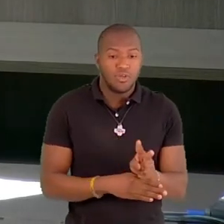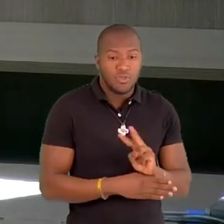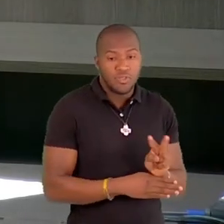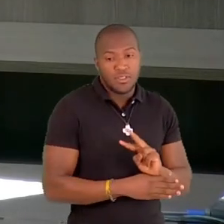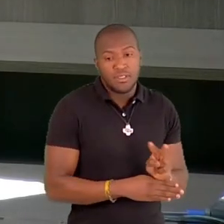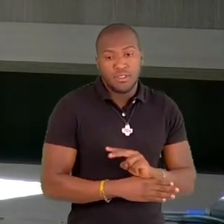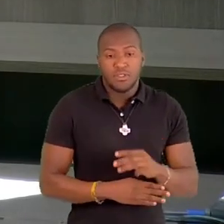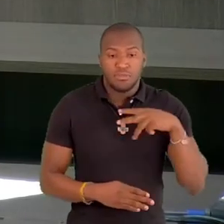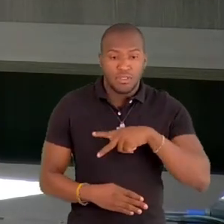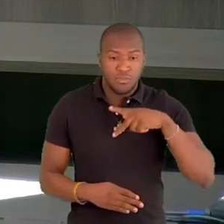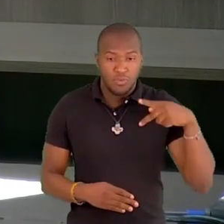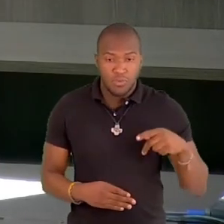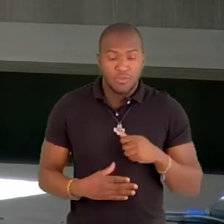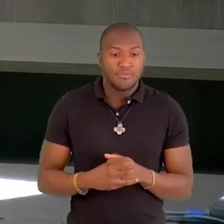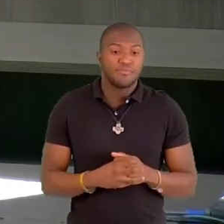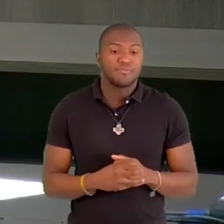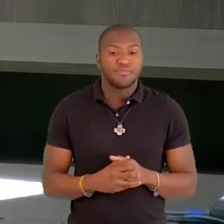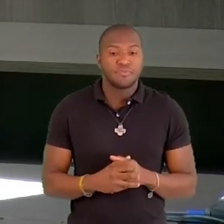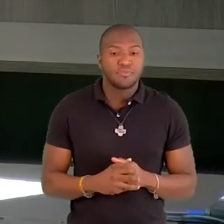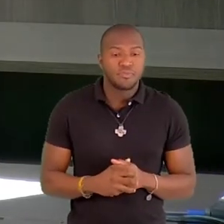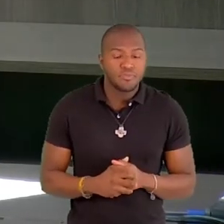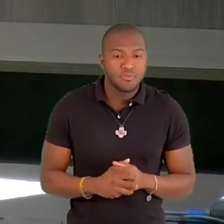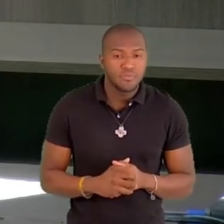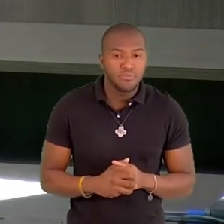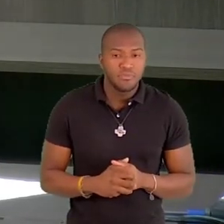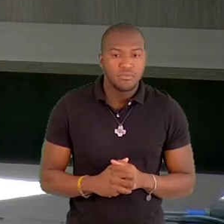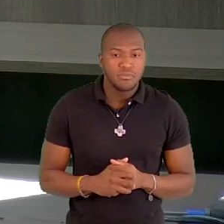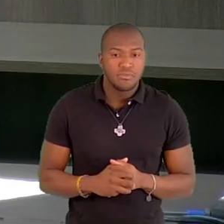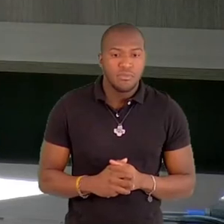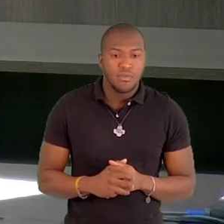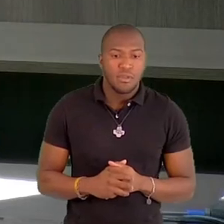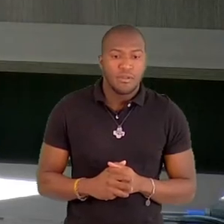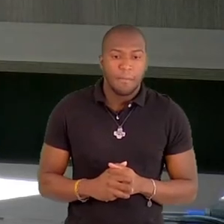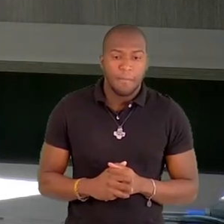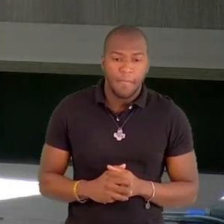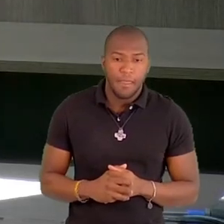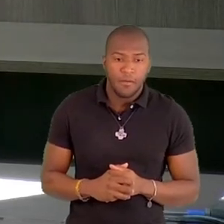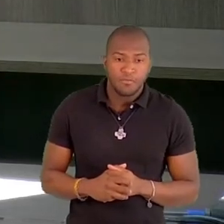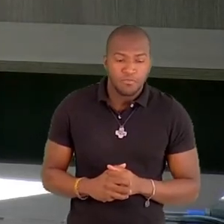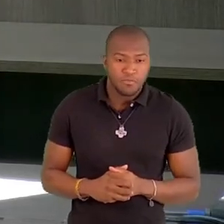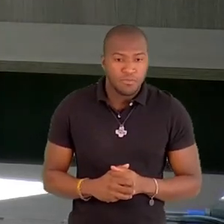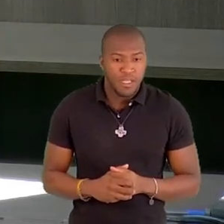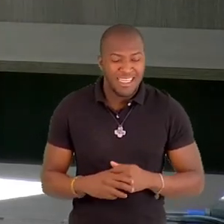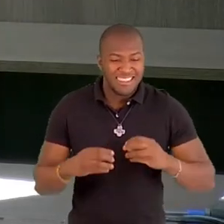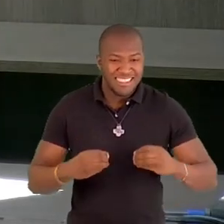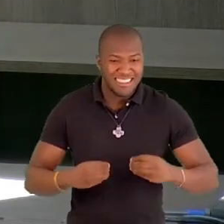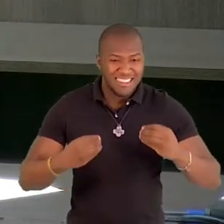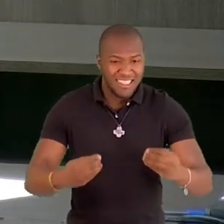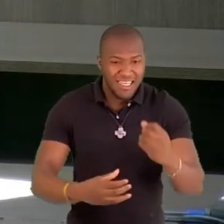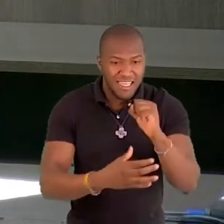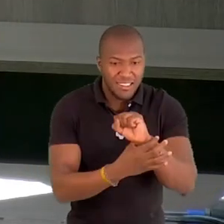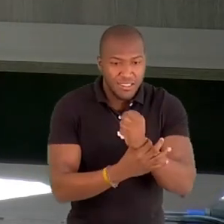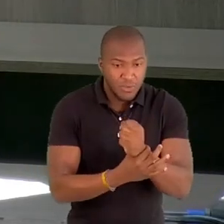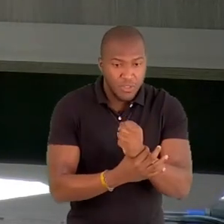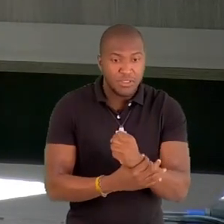do Ministério Público, as Corregedorias do Ministério Público, são a garantia da garantia, sendo o